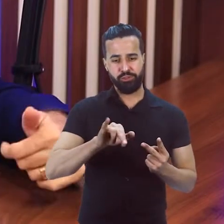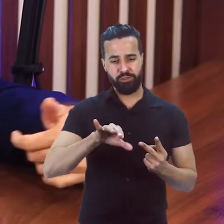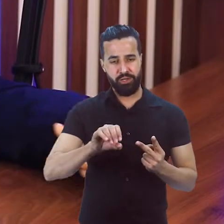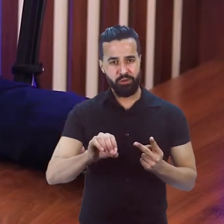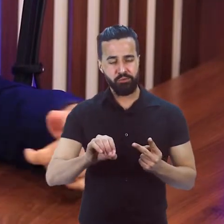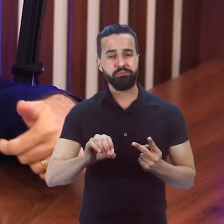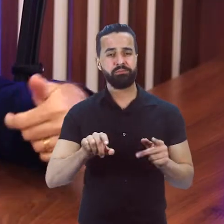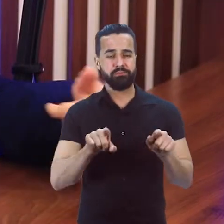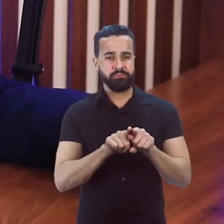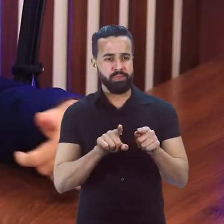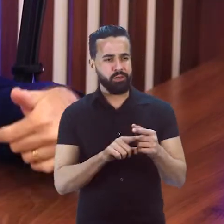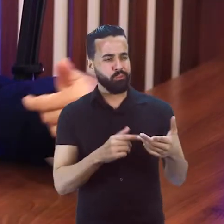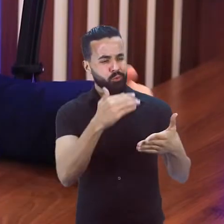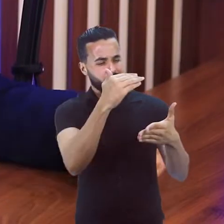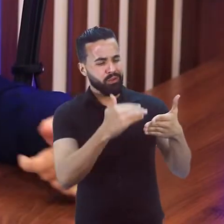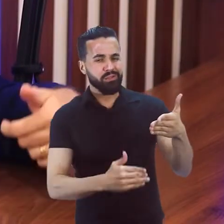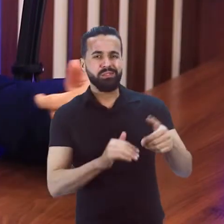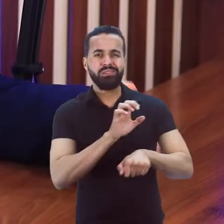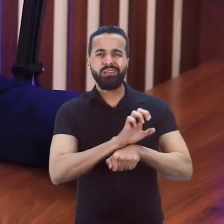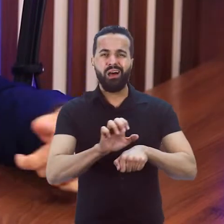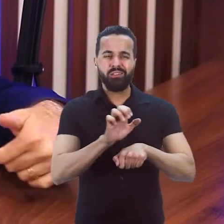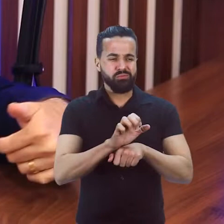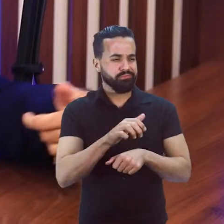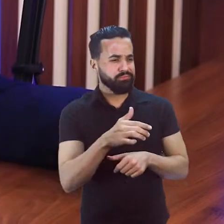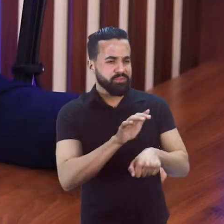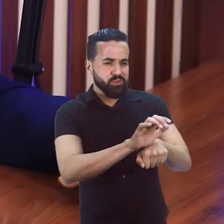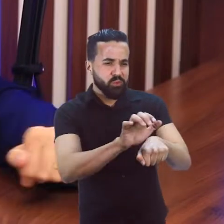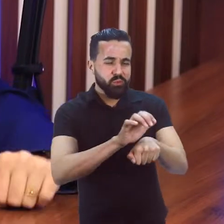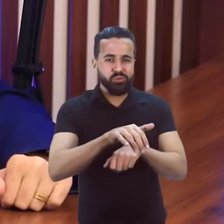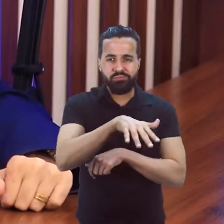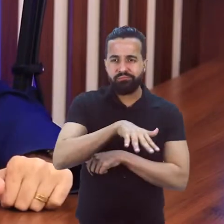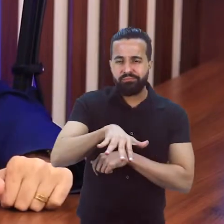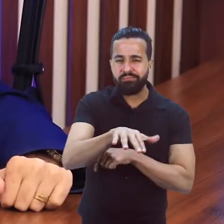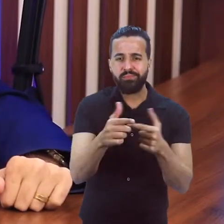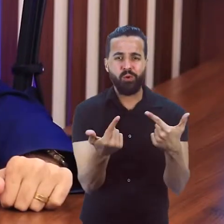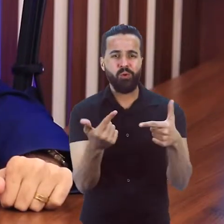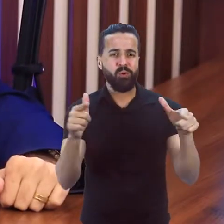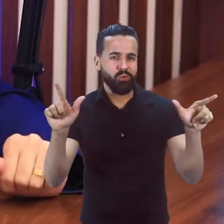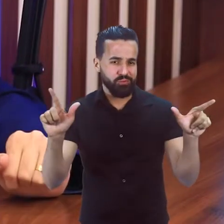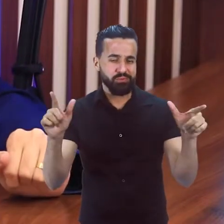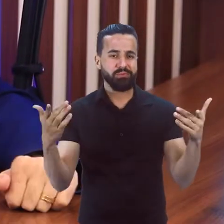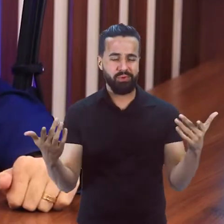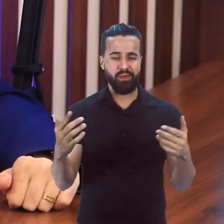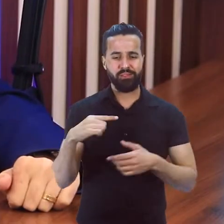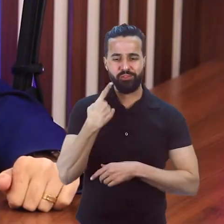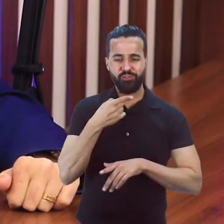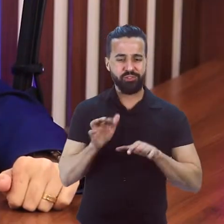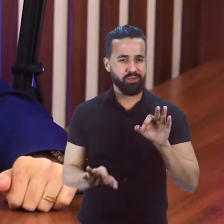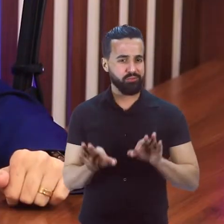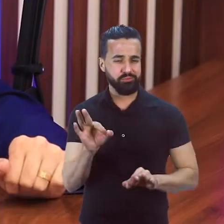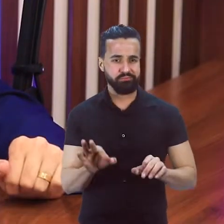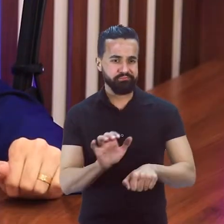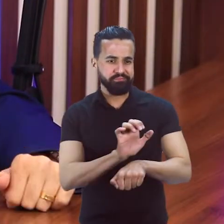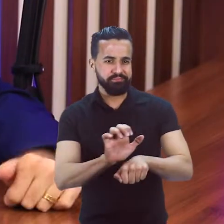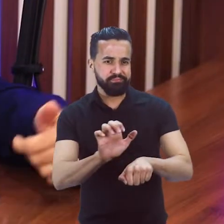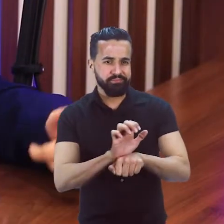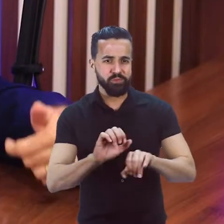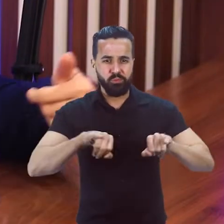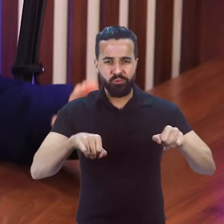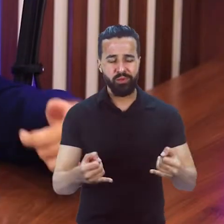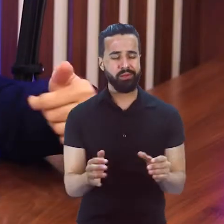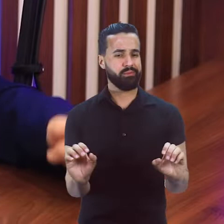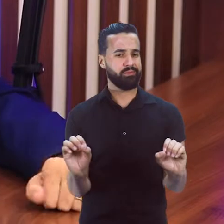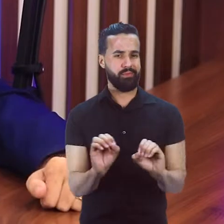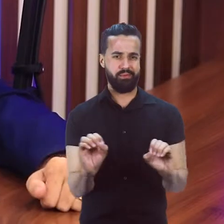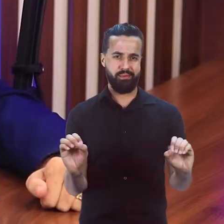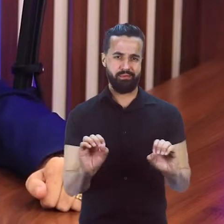Mas tinha muito estágio, era de outras áreas. Raríssimo aparecia a divulgação do estágio de direito ali, viu? Mas eu, na esperança, sempre comprando